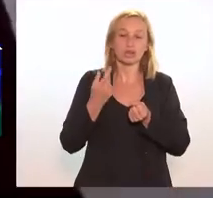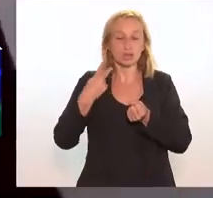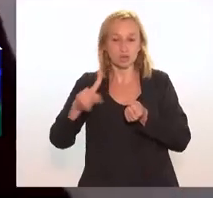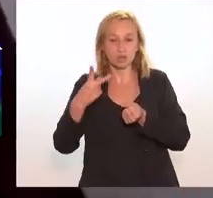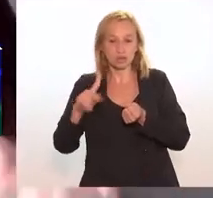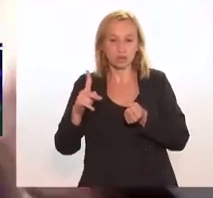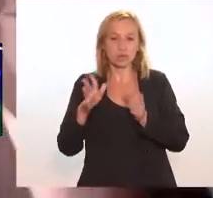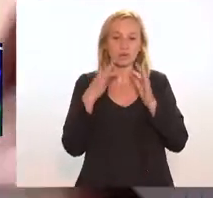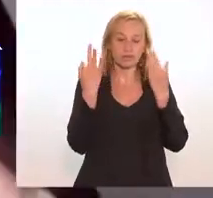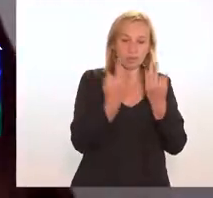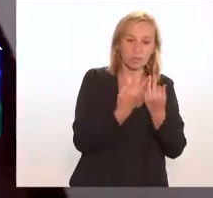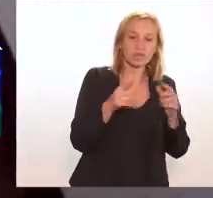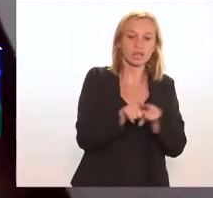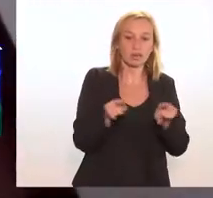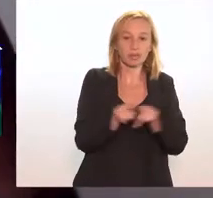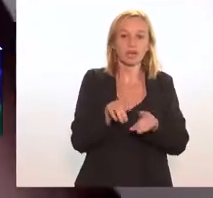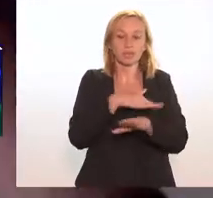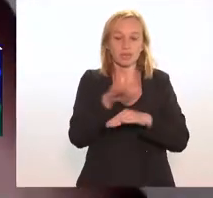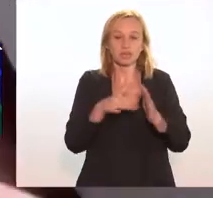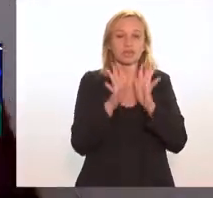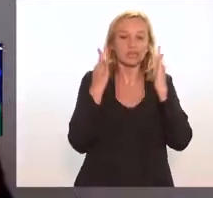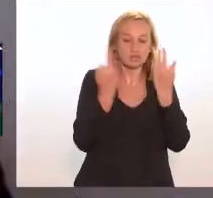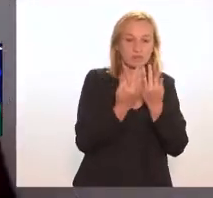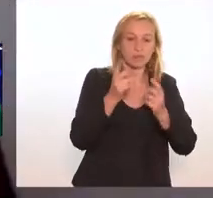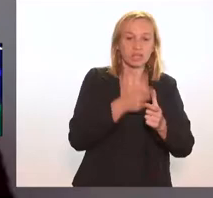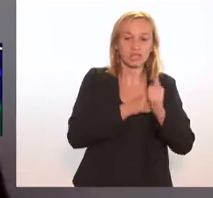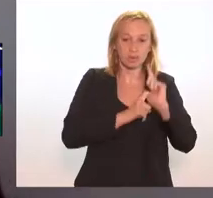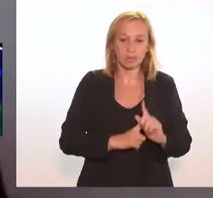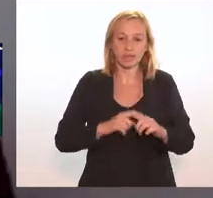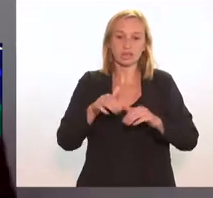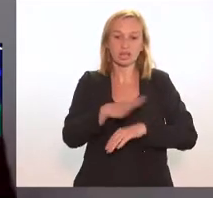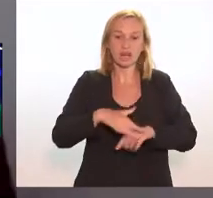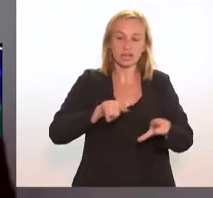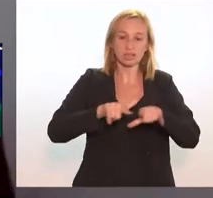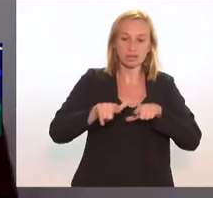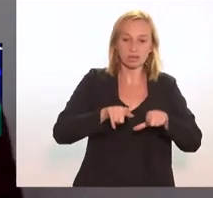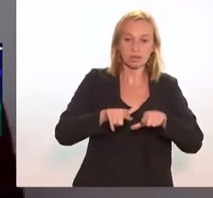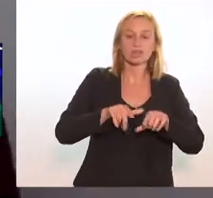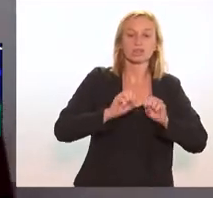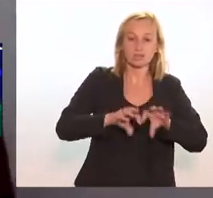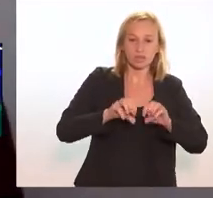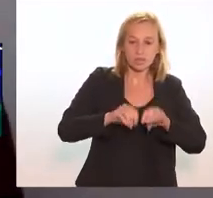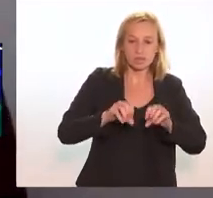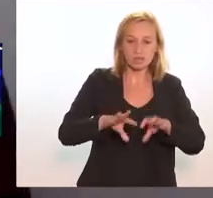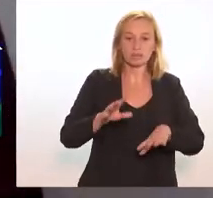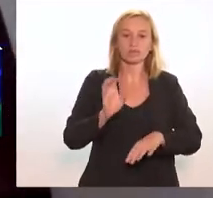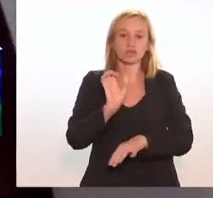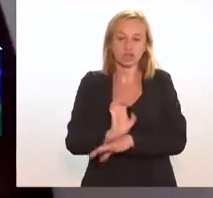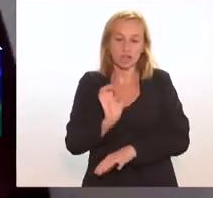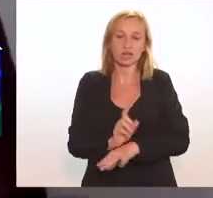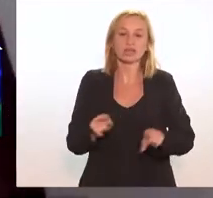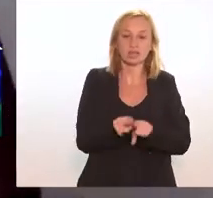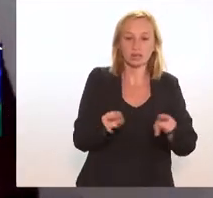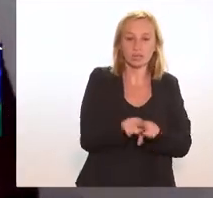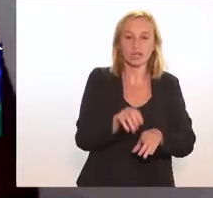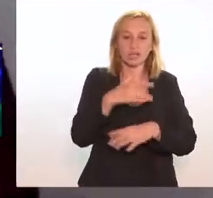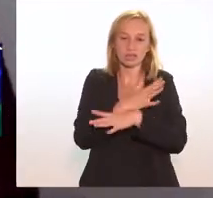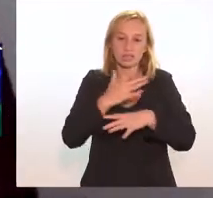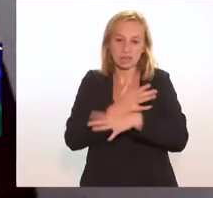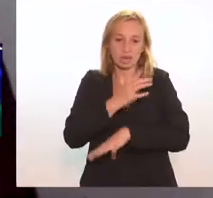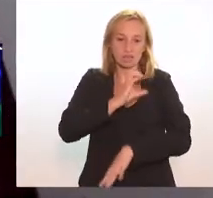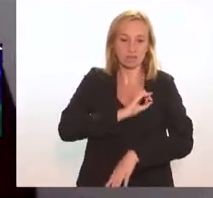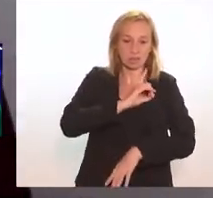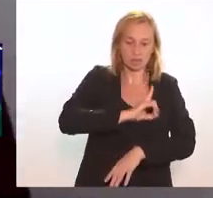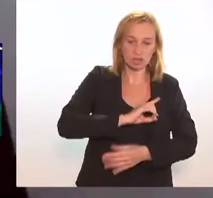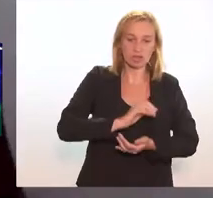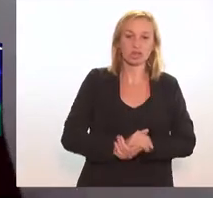suas famílias, mas de todas as famílias que dependem da educação pública no nosso estado e na cidade de Duque de